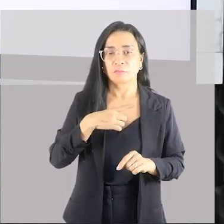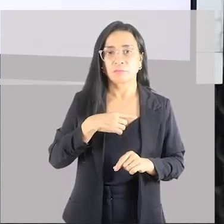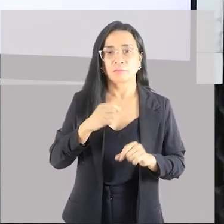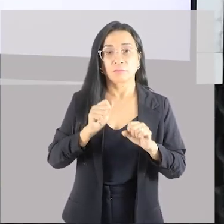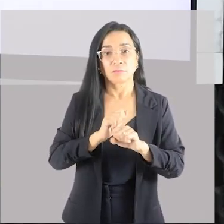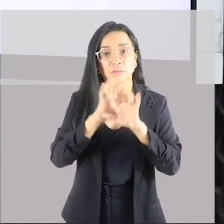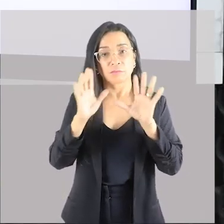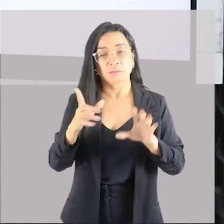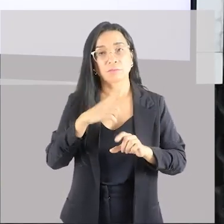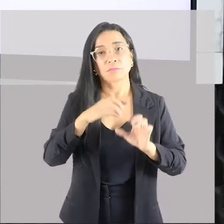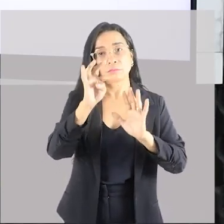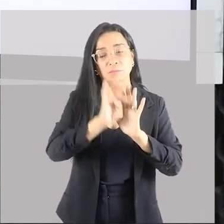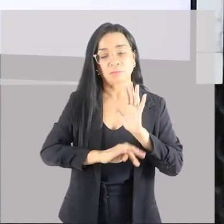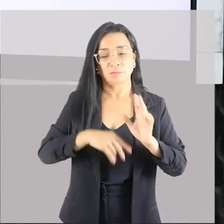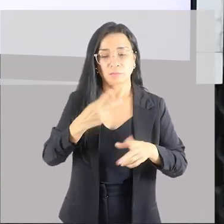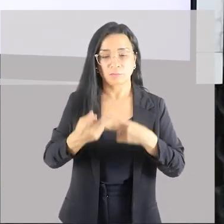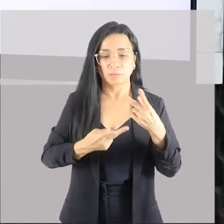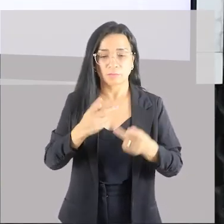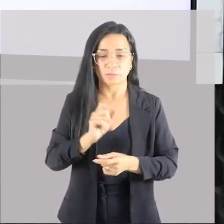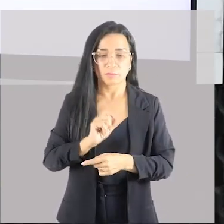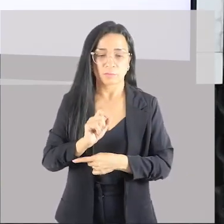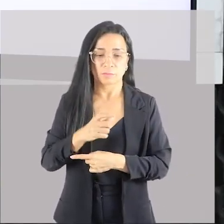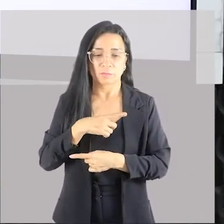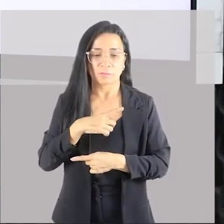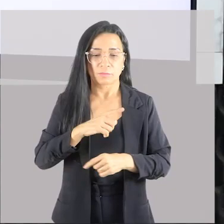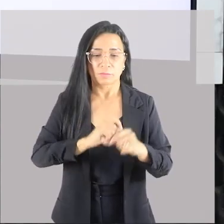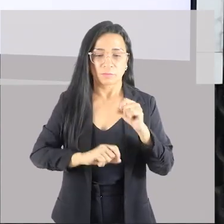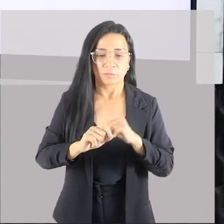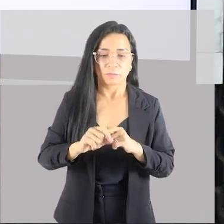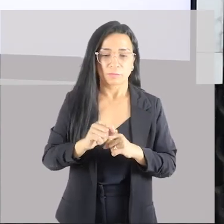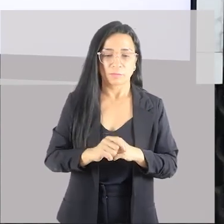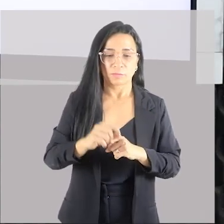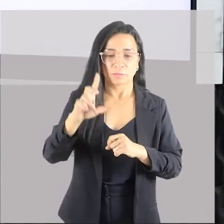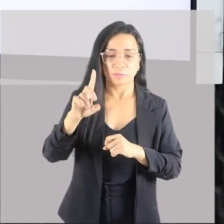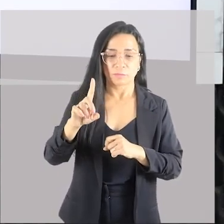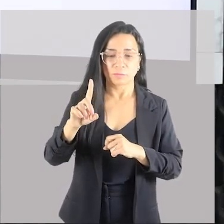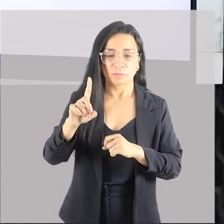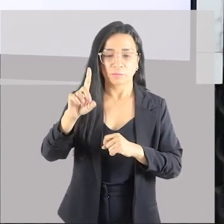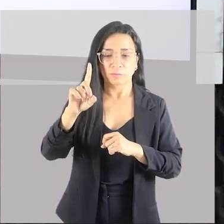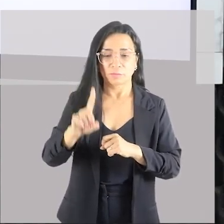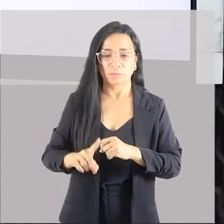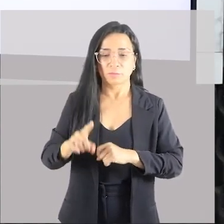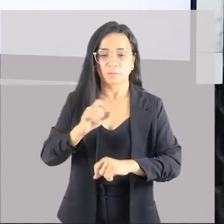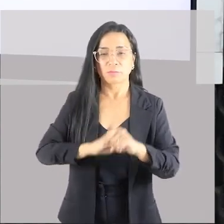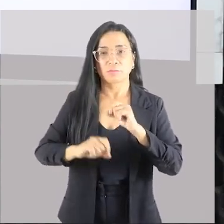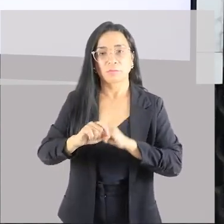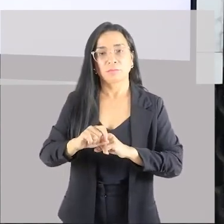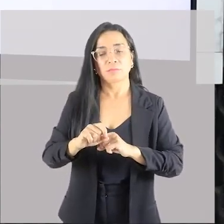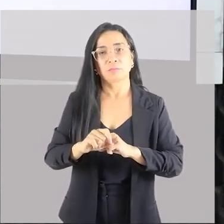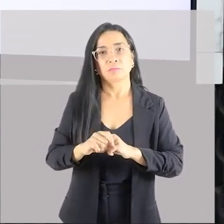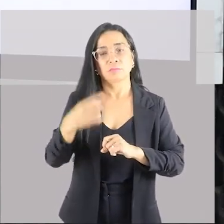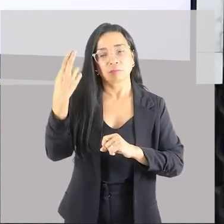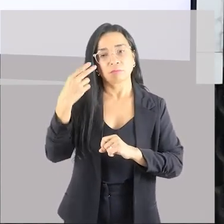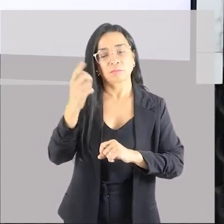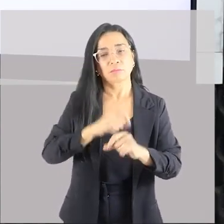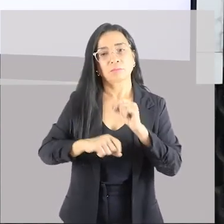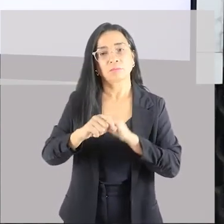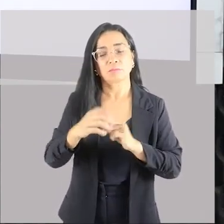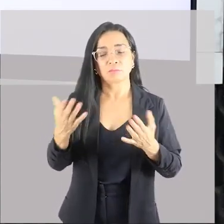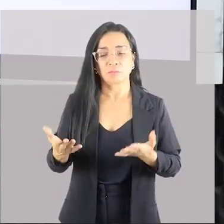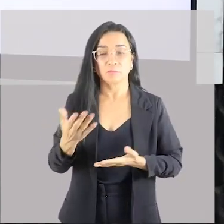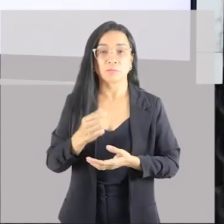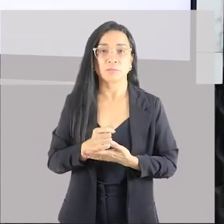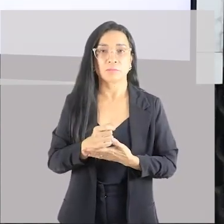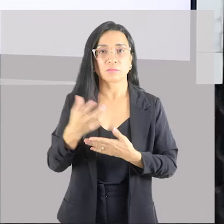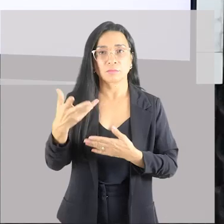como o próprio texto já disse, você tem direitos naturais, eles serão assegurados e outros direitos serão também qualificados